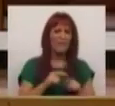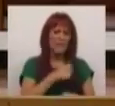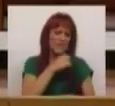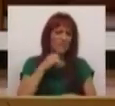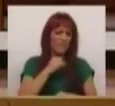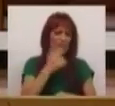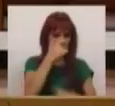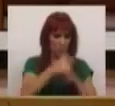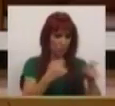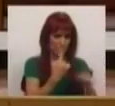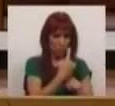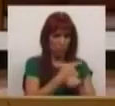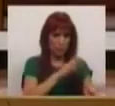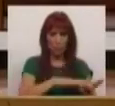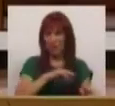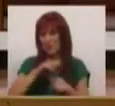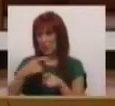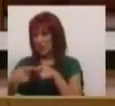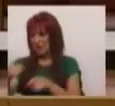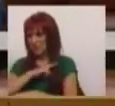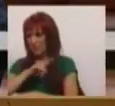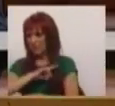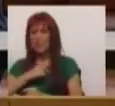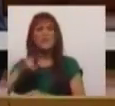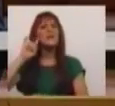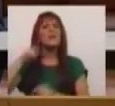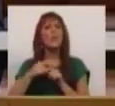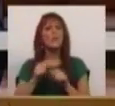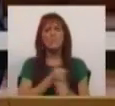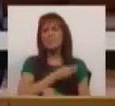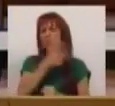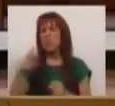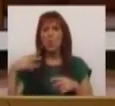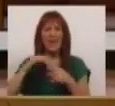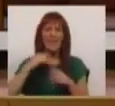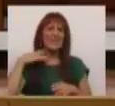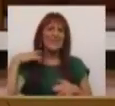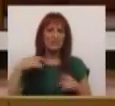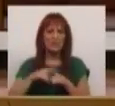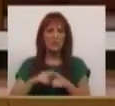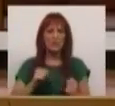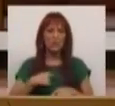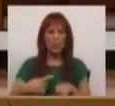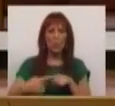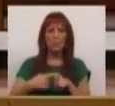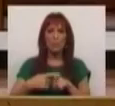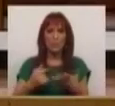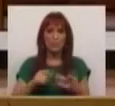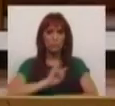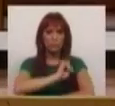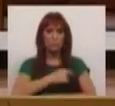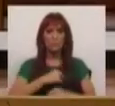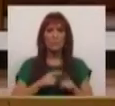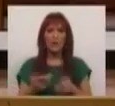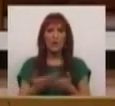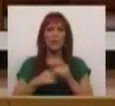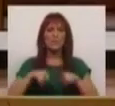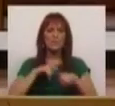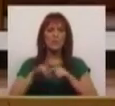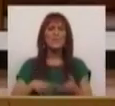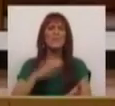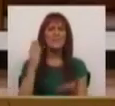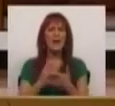sacrificar o bem público pelo interesse privado. Sabemos que esta vasta teia gozou do privilégio do poder económico e político sem que se lhe